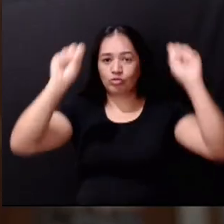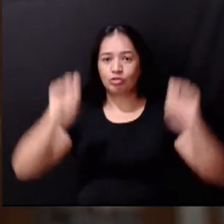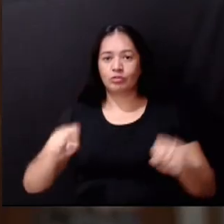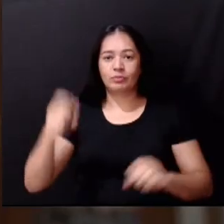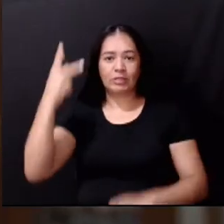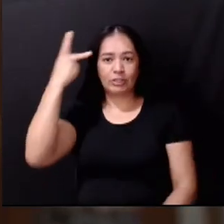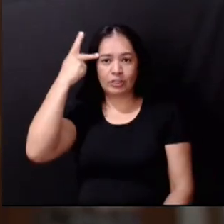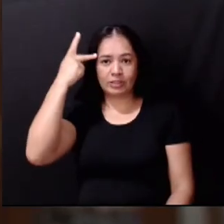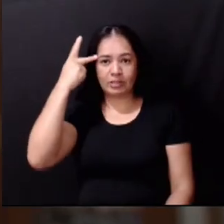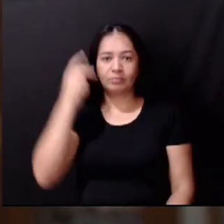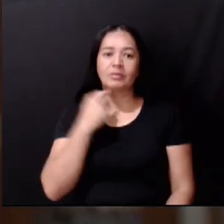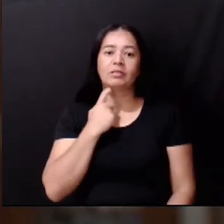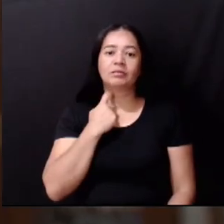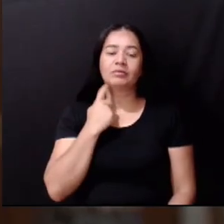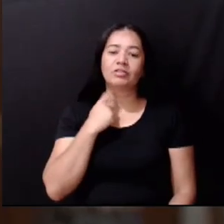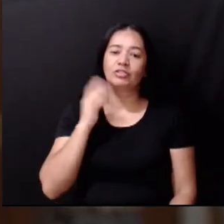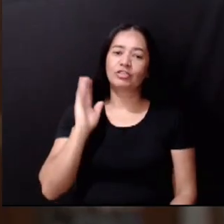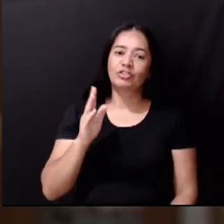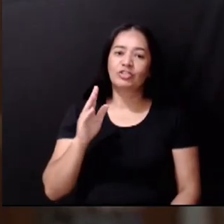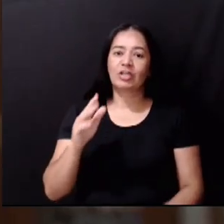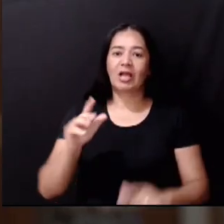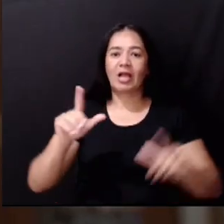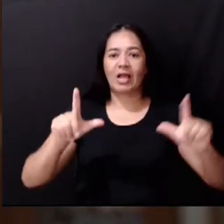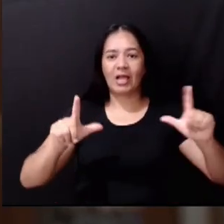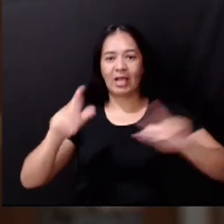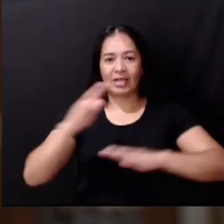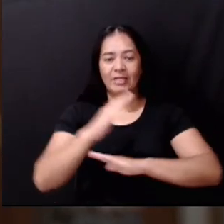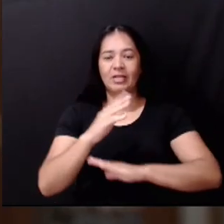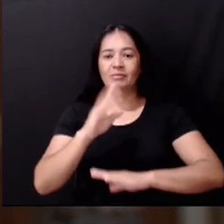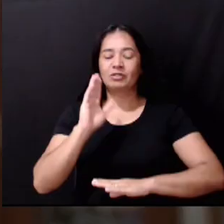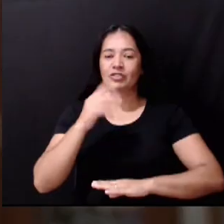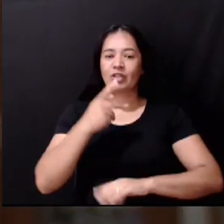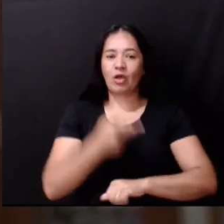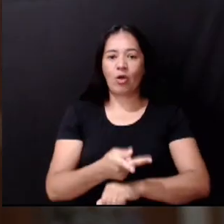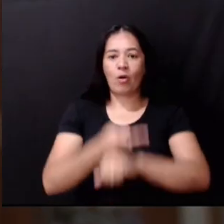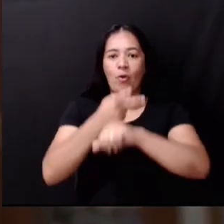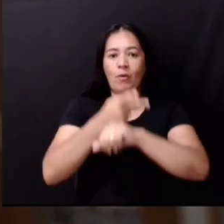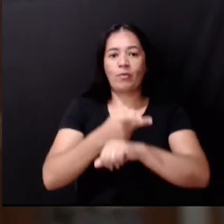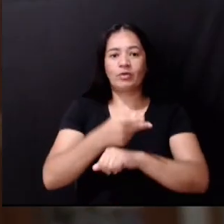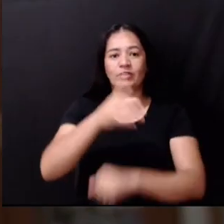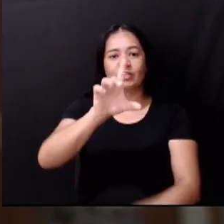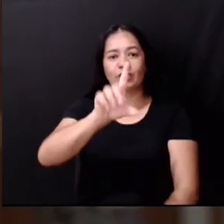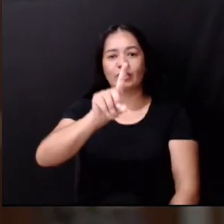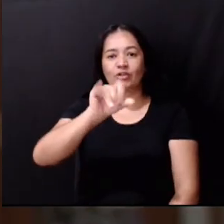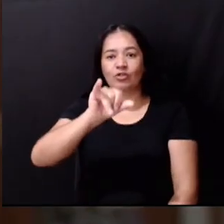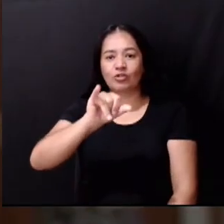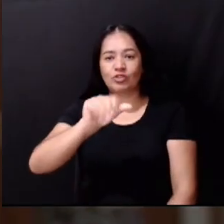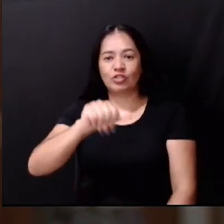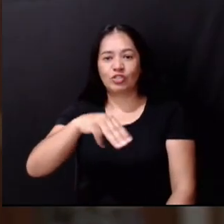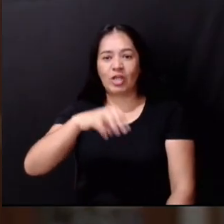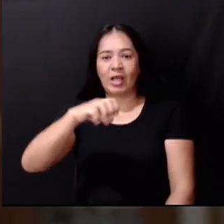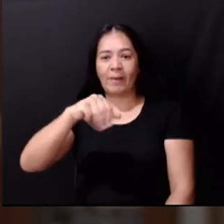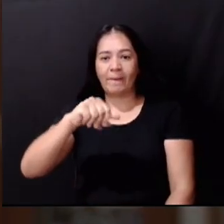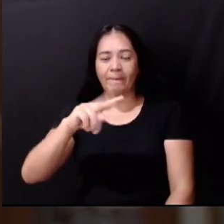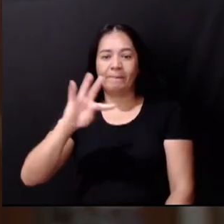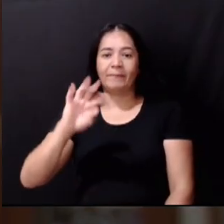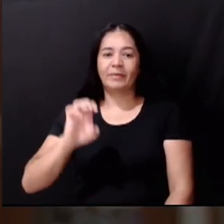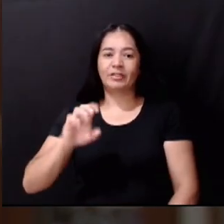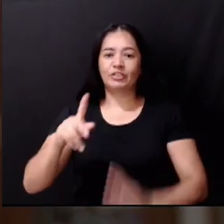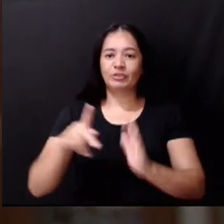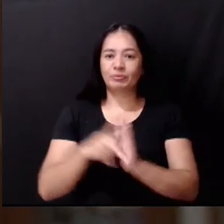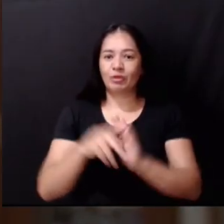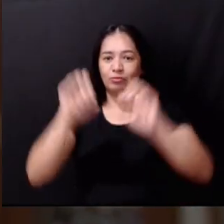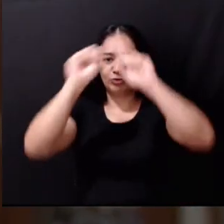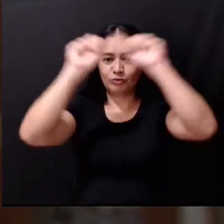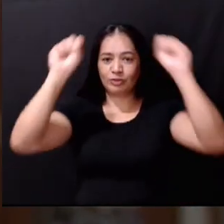aliás, levou a Câmara a receber o selo Diamante, né, da Tricom, Associação dos Tribunais de Contas. E